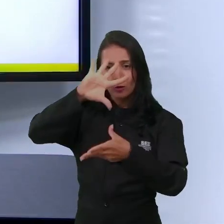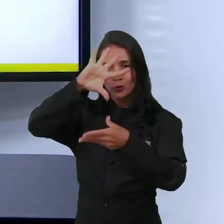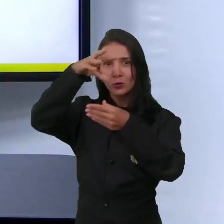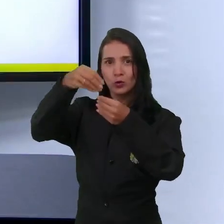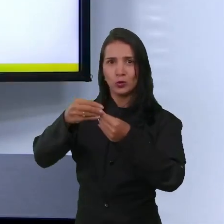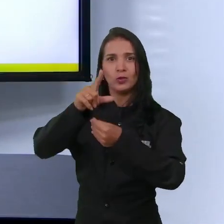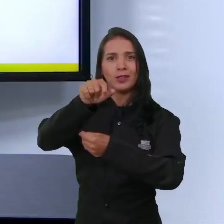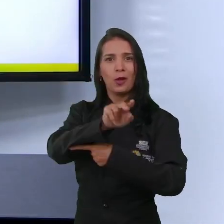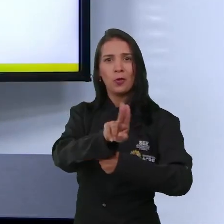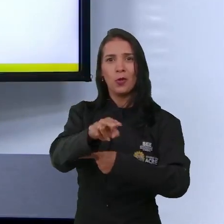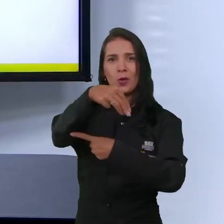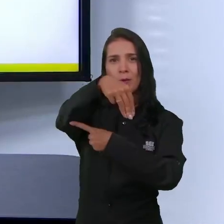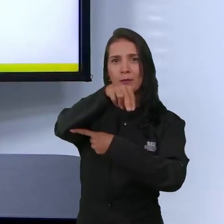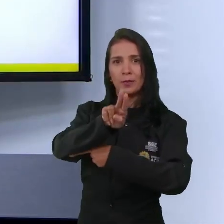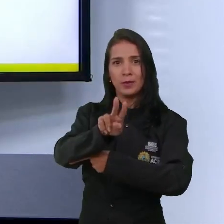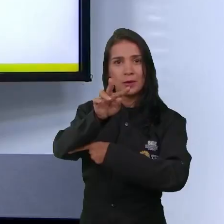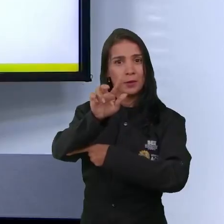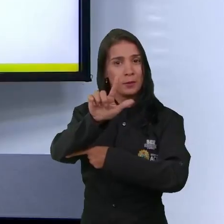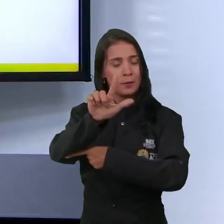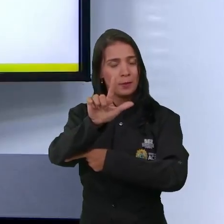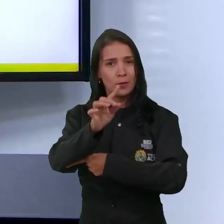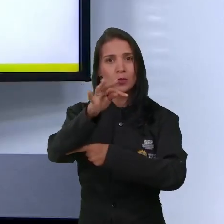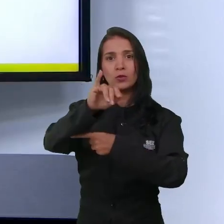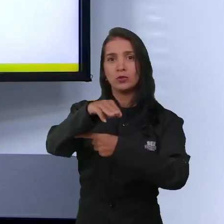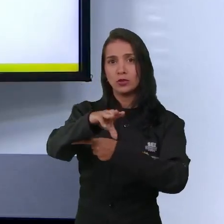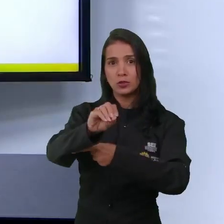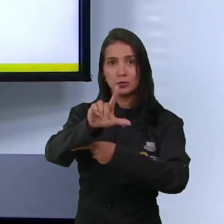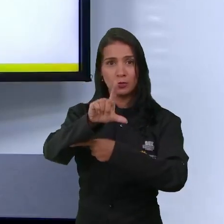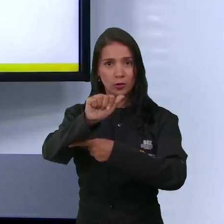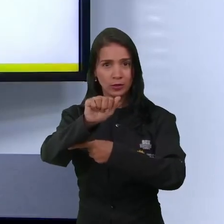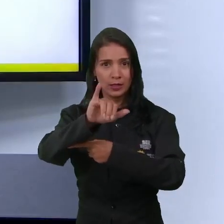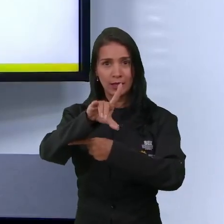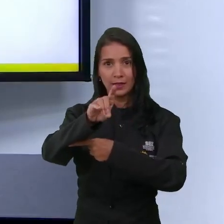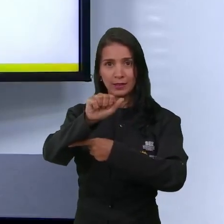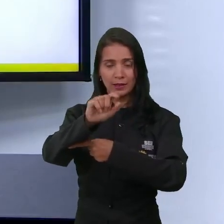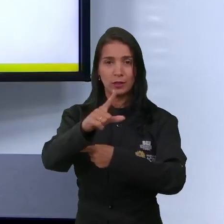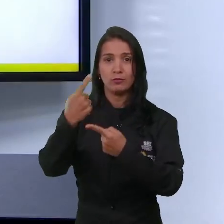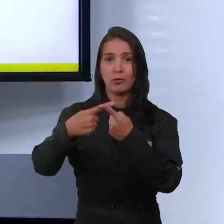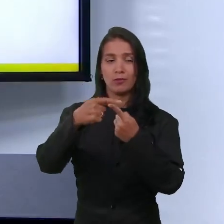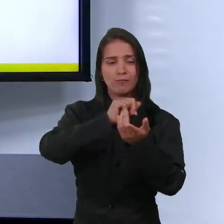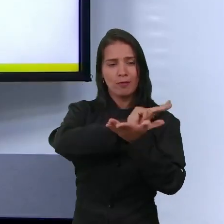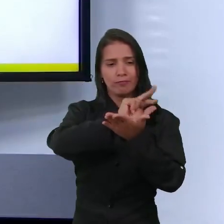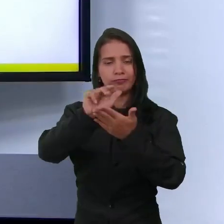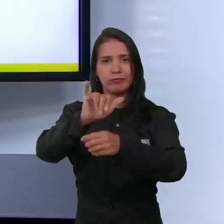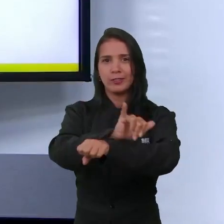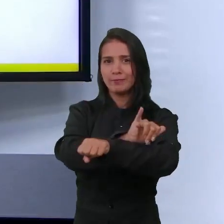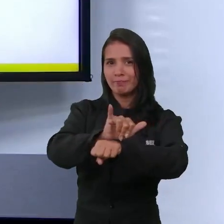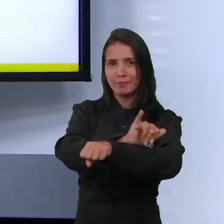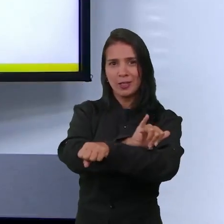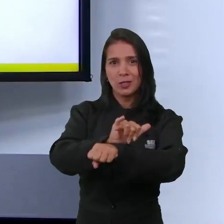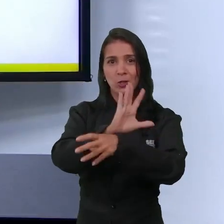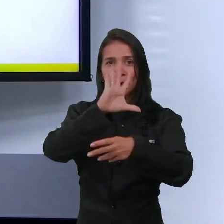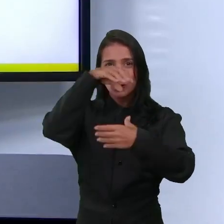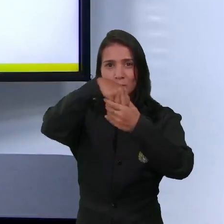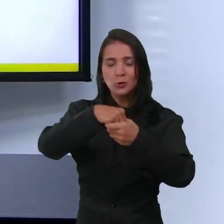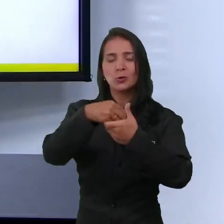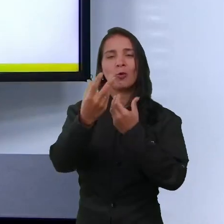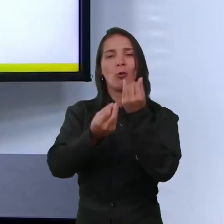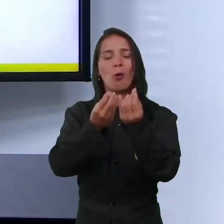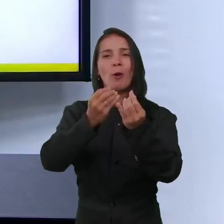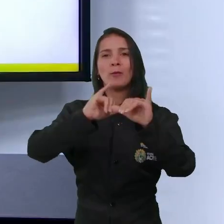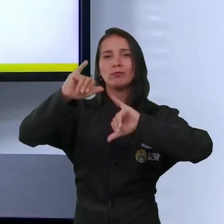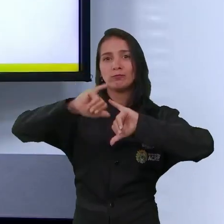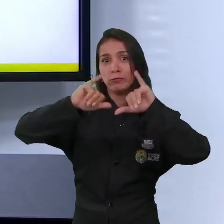de multimodalidade, porque tem essas diversas formas e estratégias de enunciar, comunicar